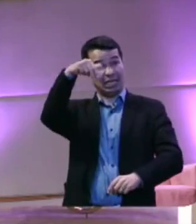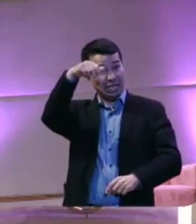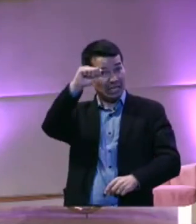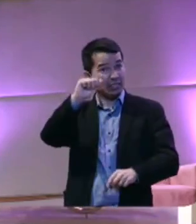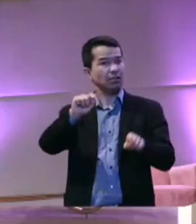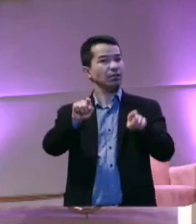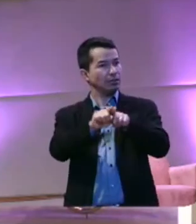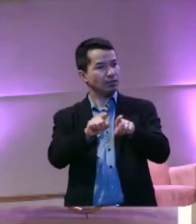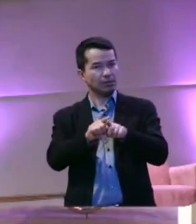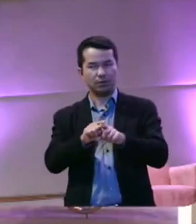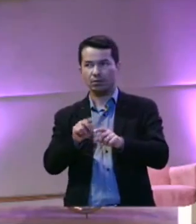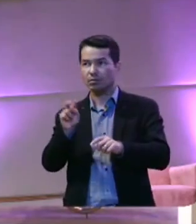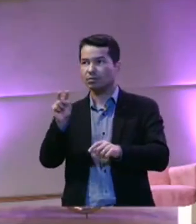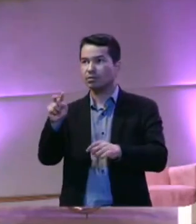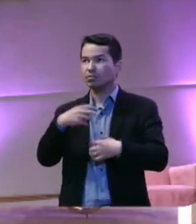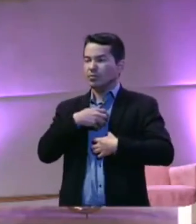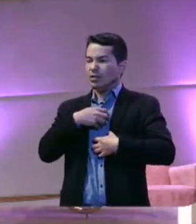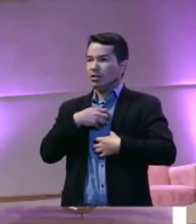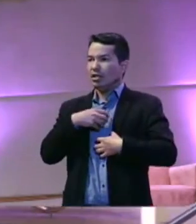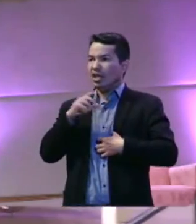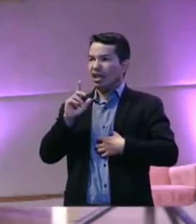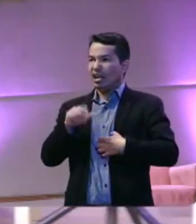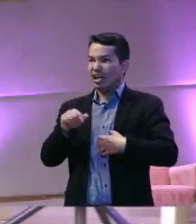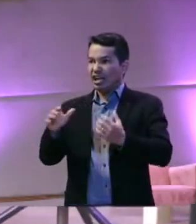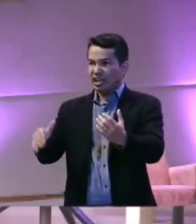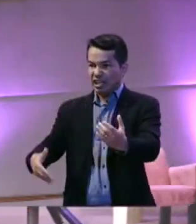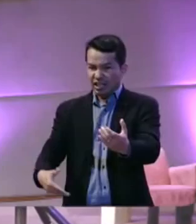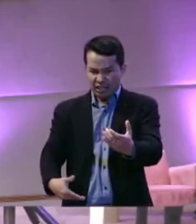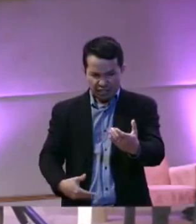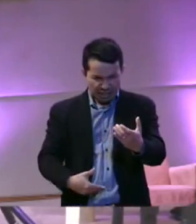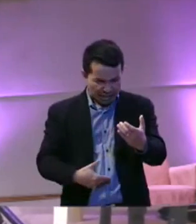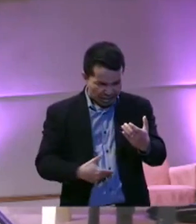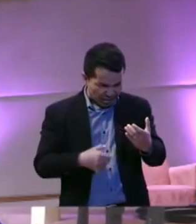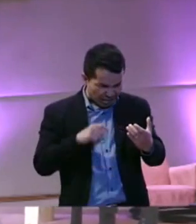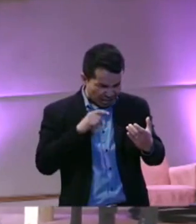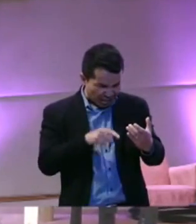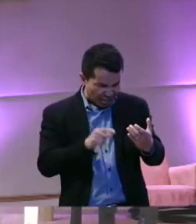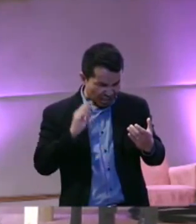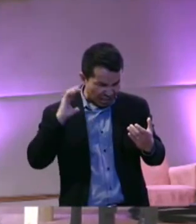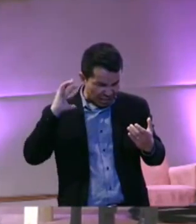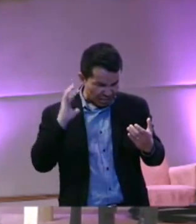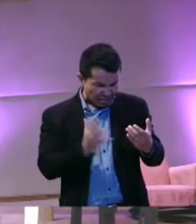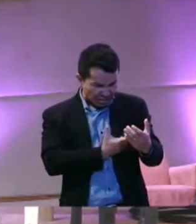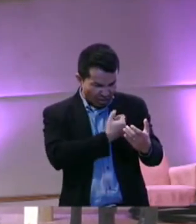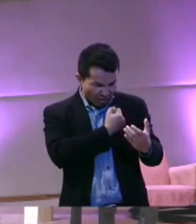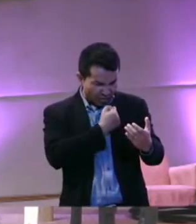Simeão entendeu que ali a profecia se cumpria. E ele disse: